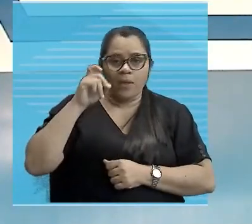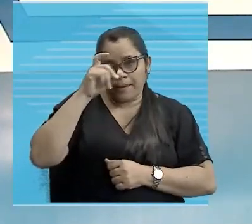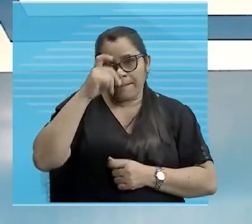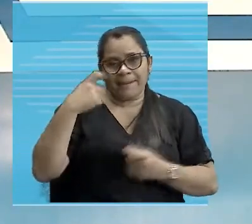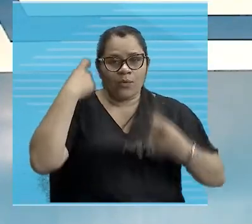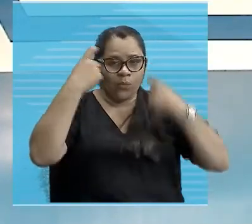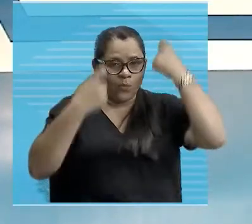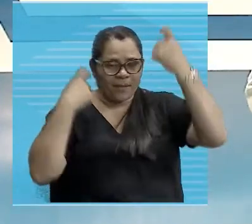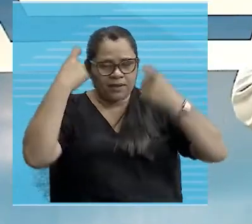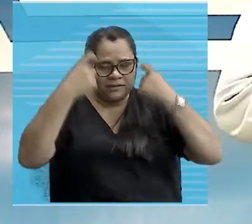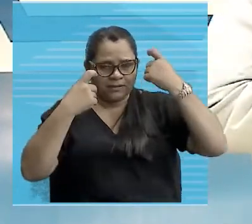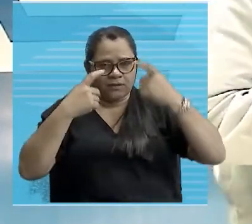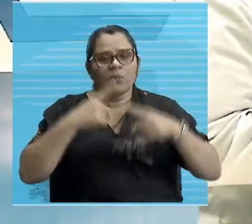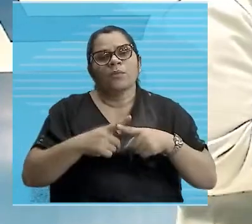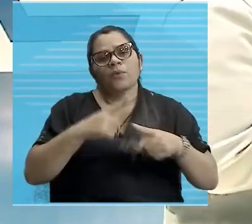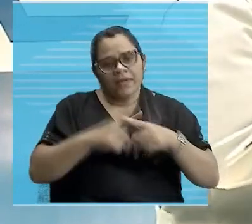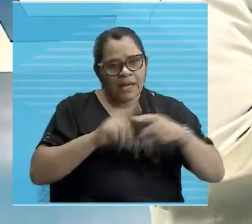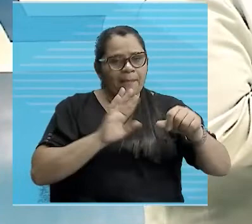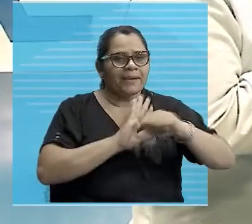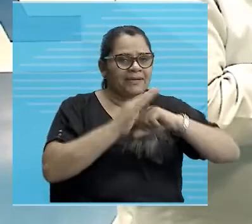novo, a pandemia só agravou, né?